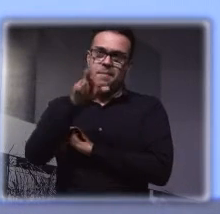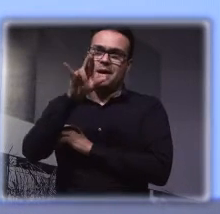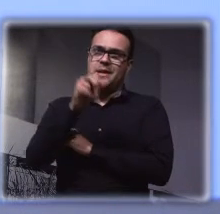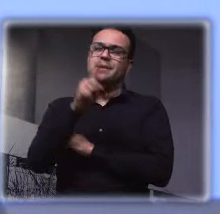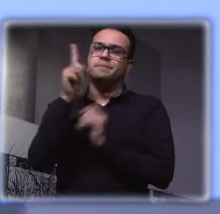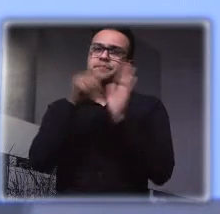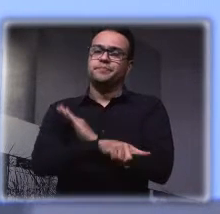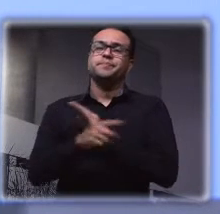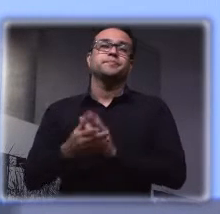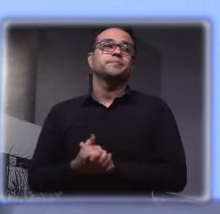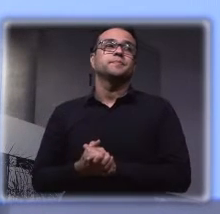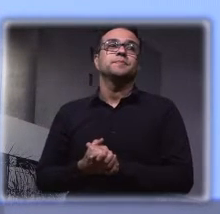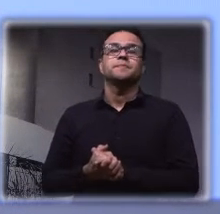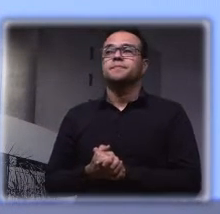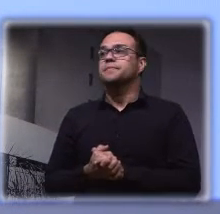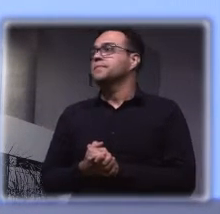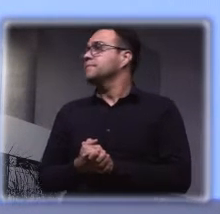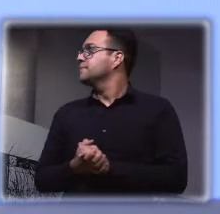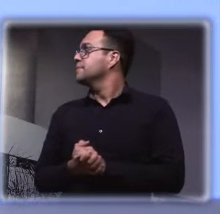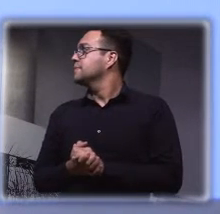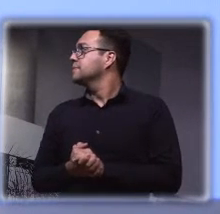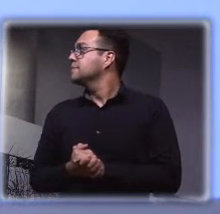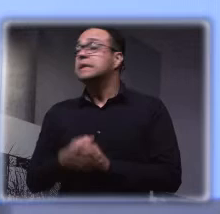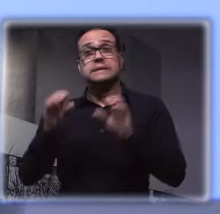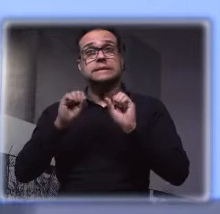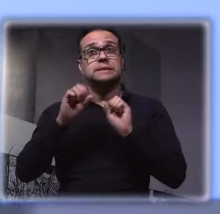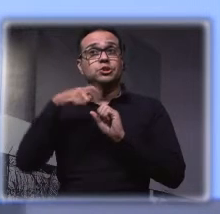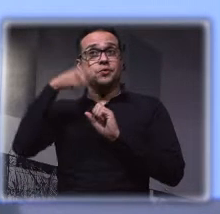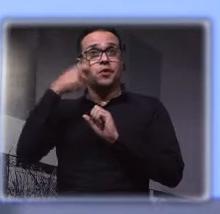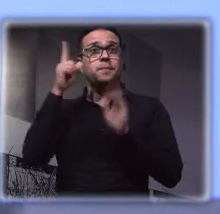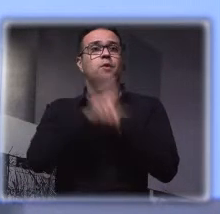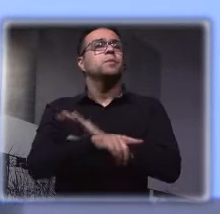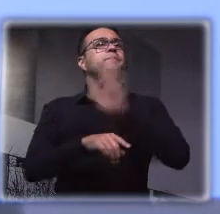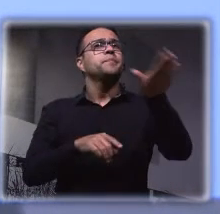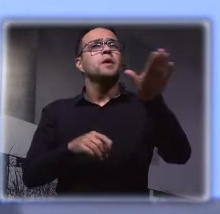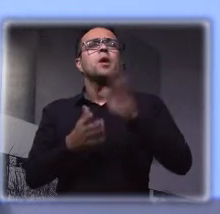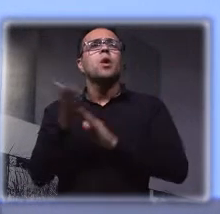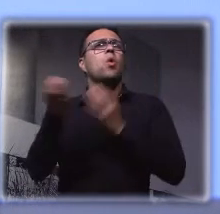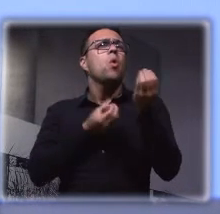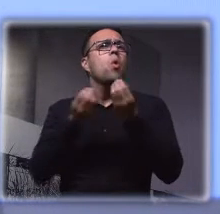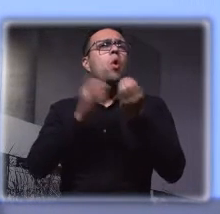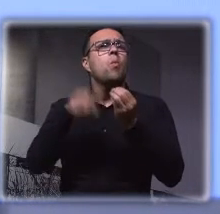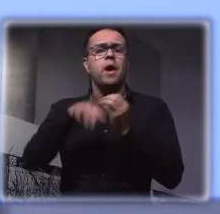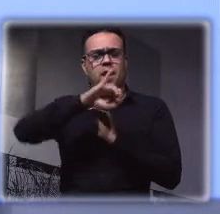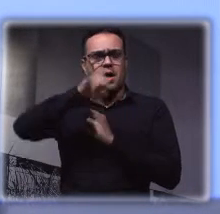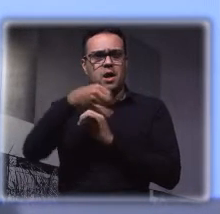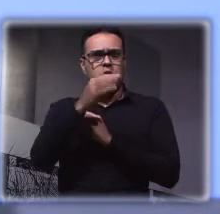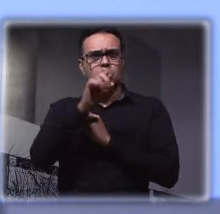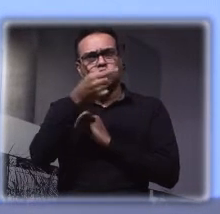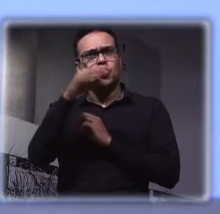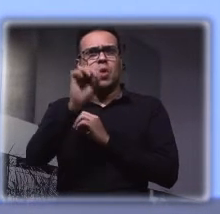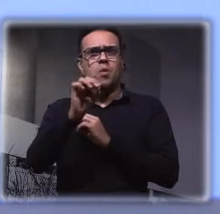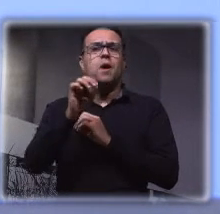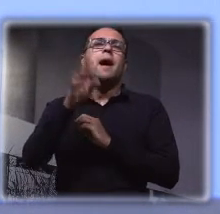E aí a defensora pergunta para a Dona Maria, Dona Maria, como é que era o João? E